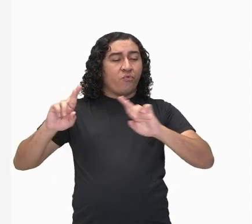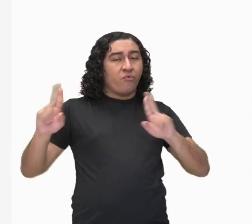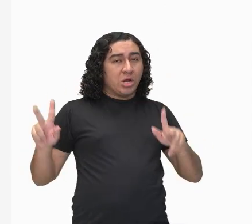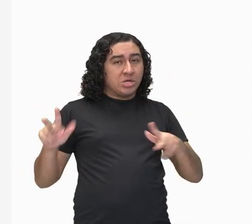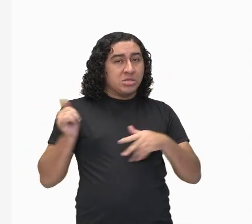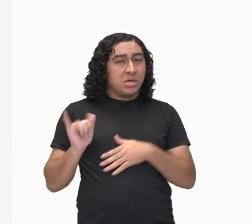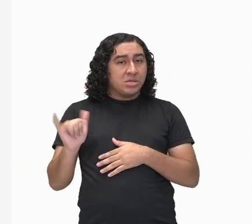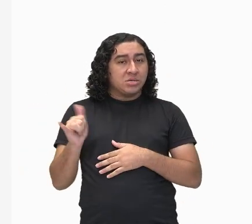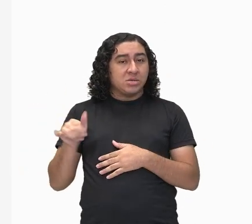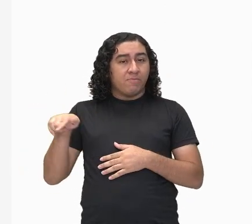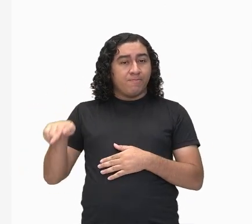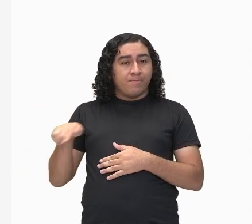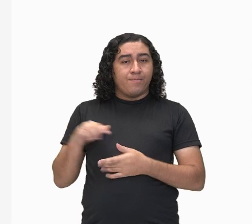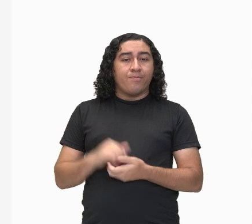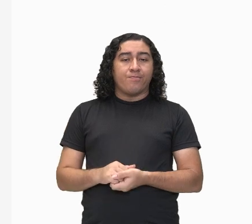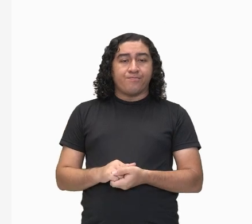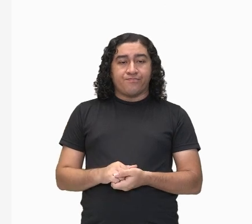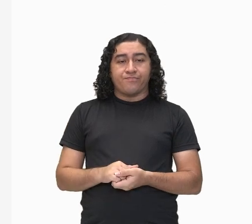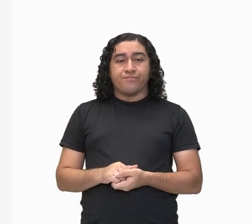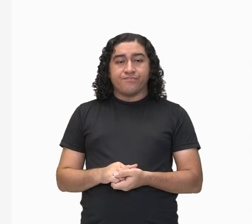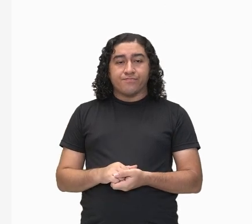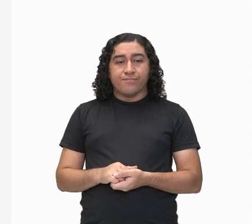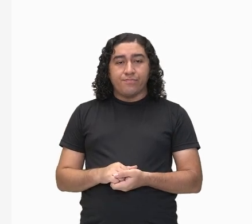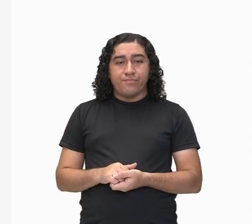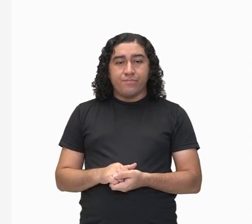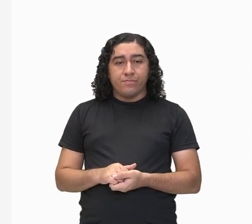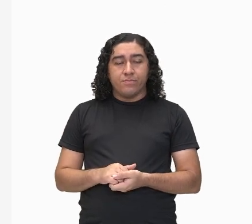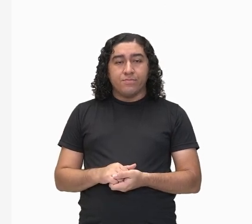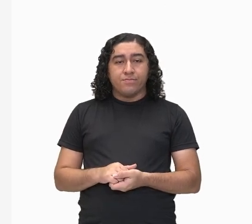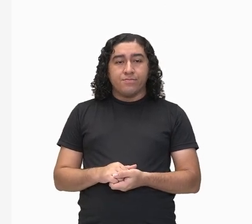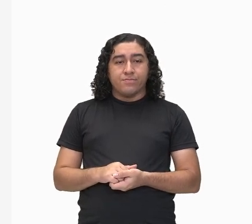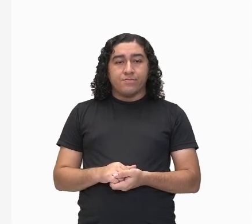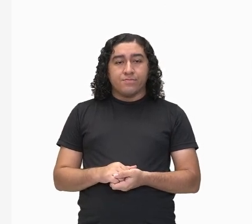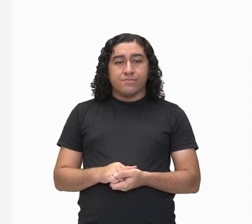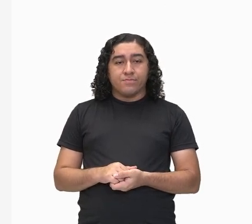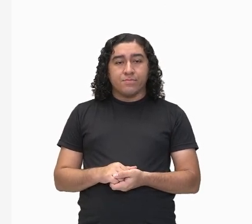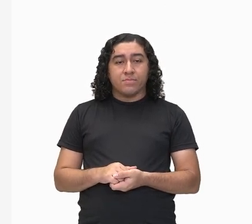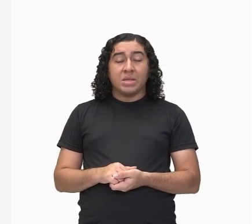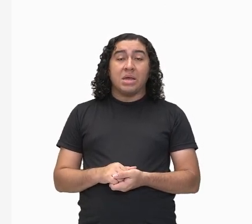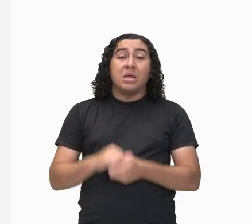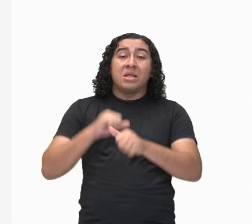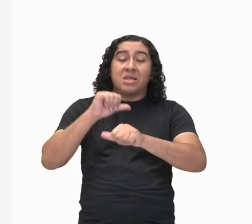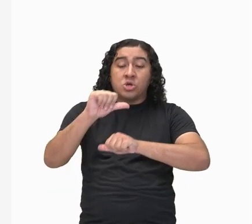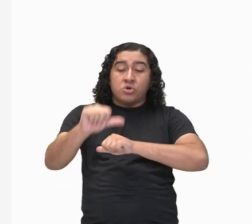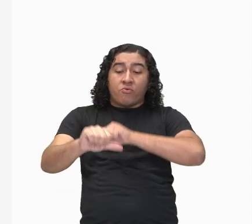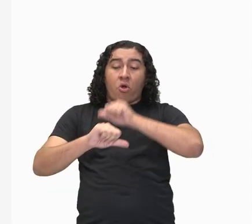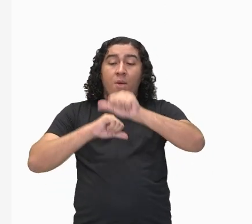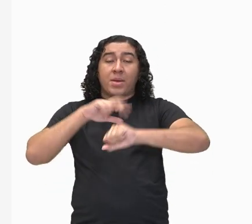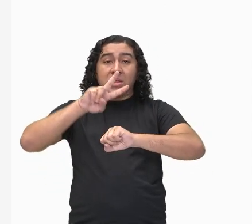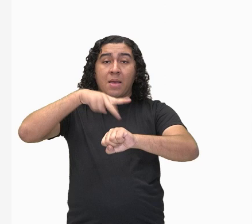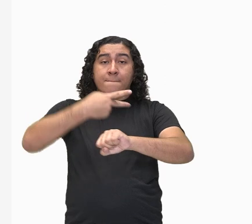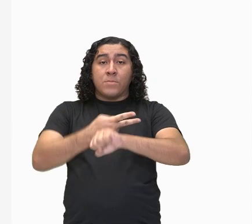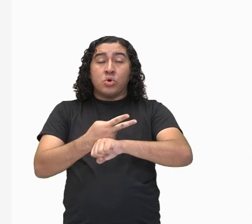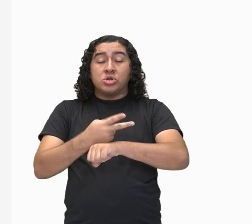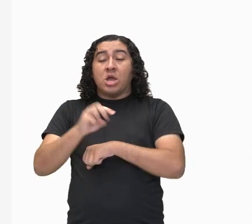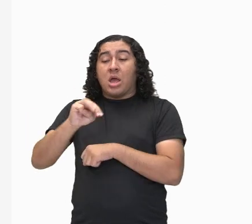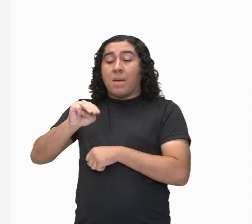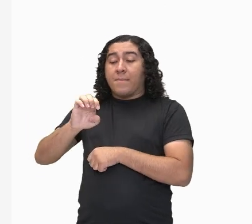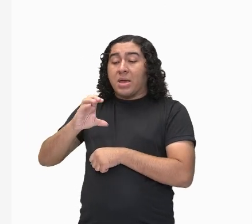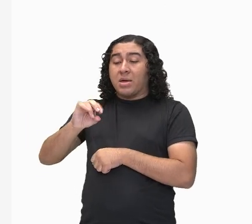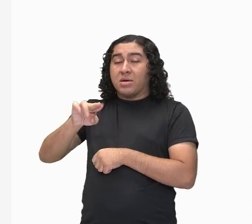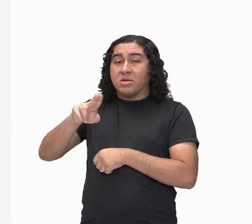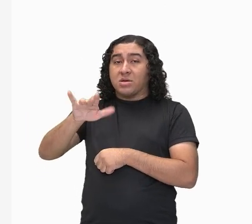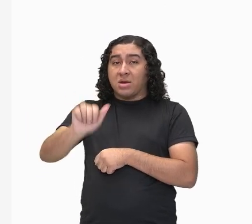energia nesse caso, que será convertida em mecânica. Quando falamos de mecânica, a gente fala ali ó,